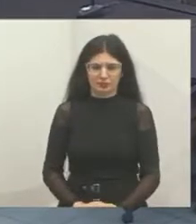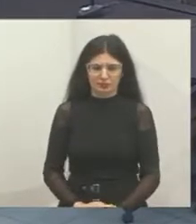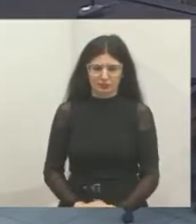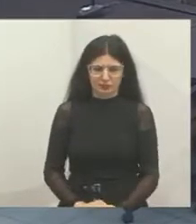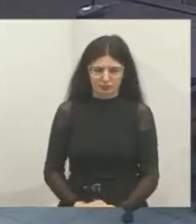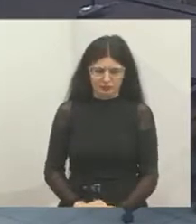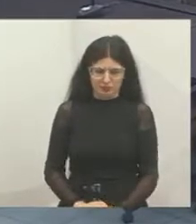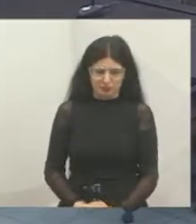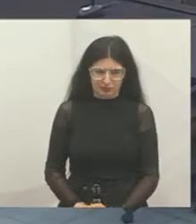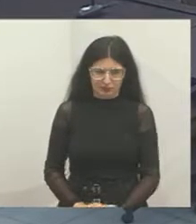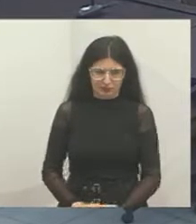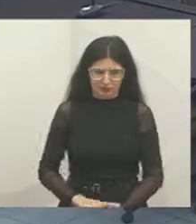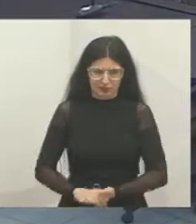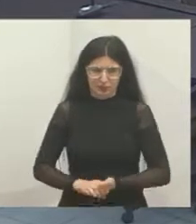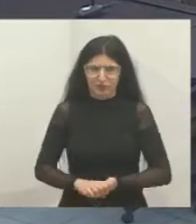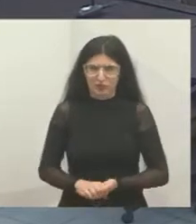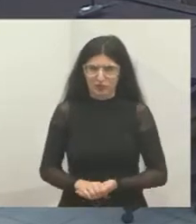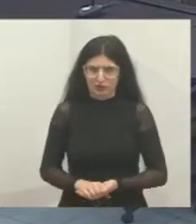Só um minutinho.